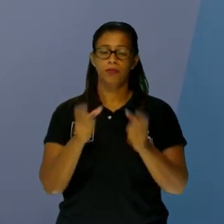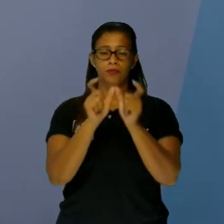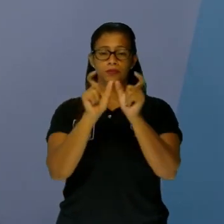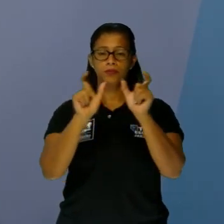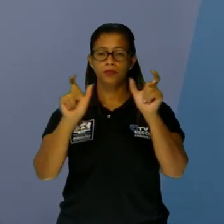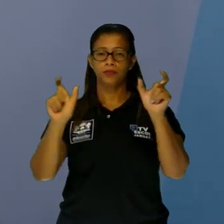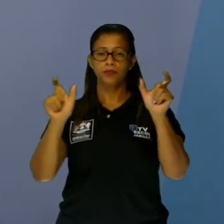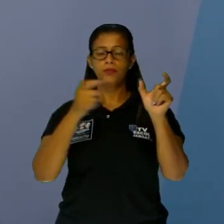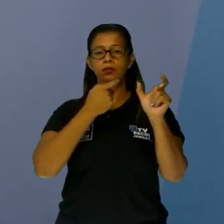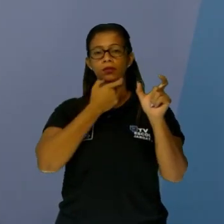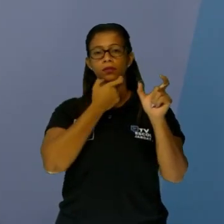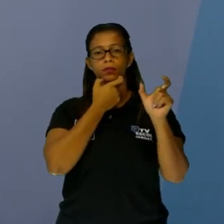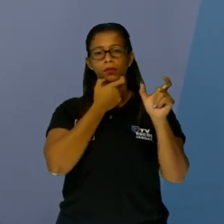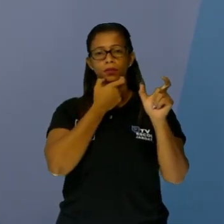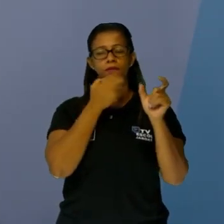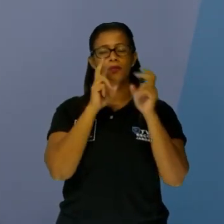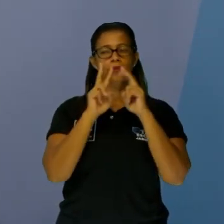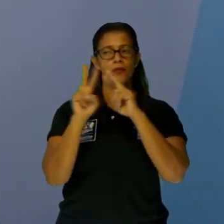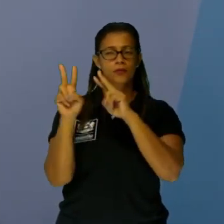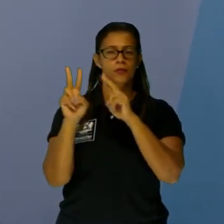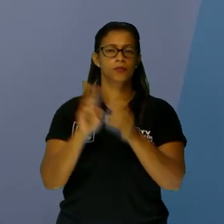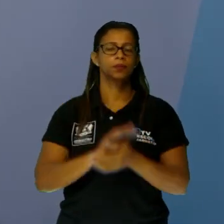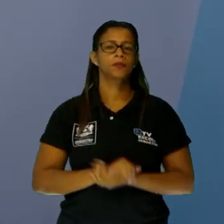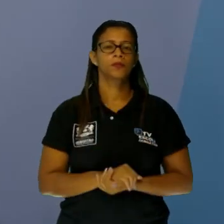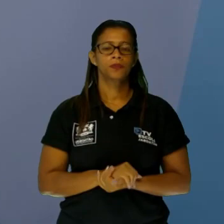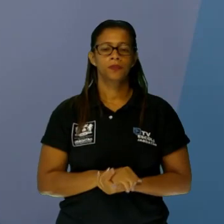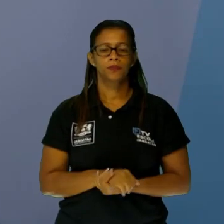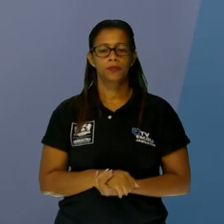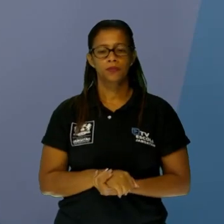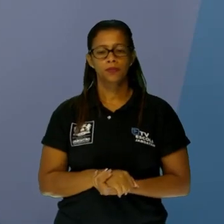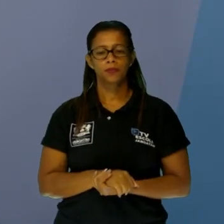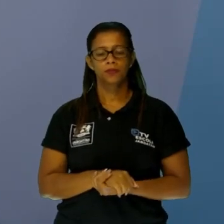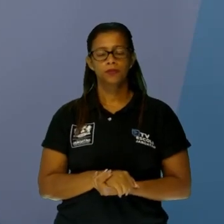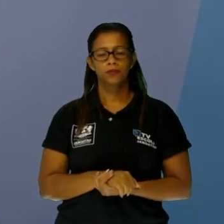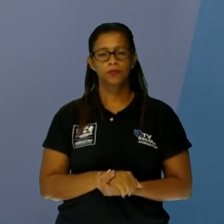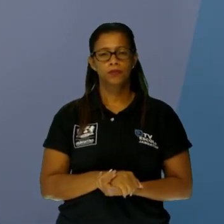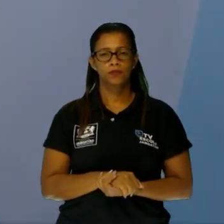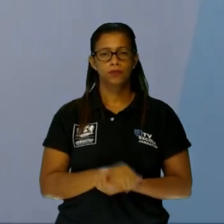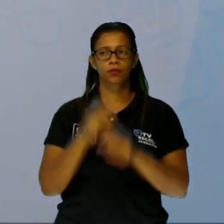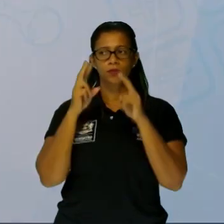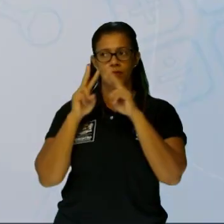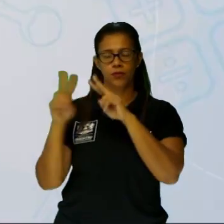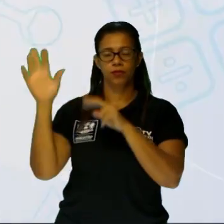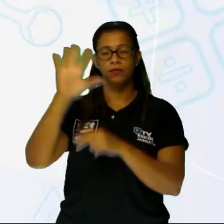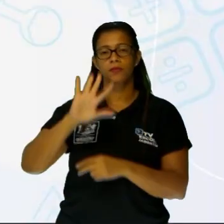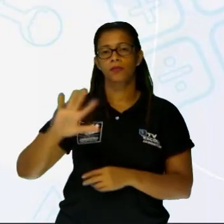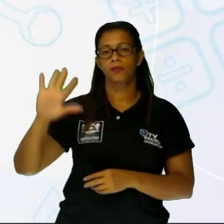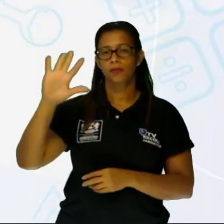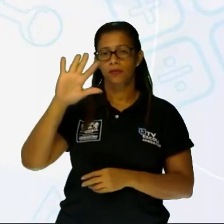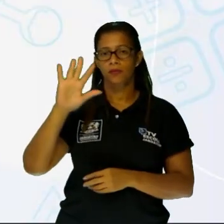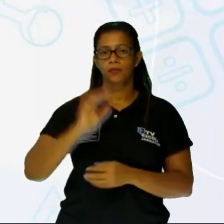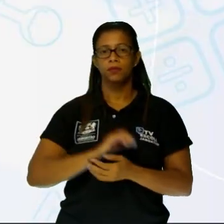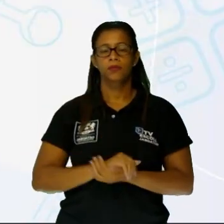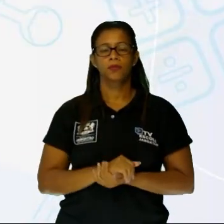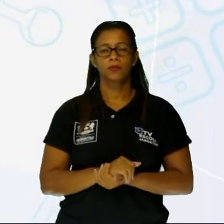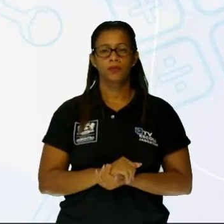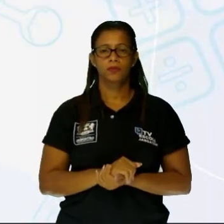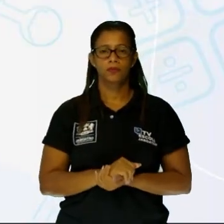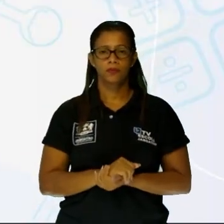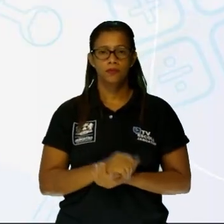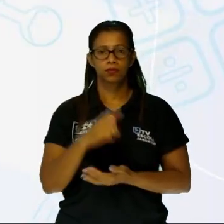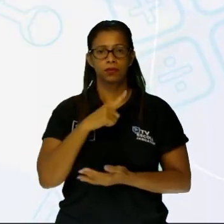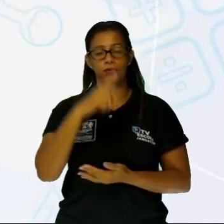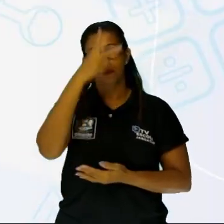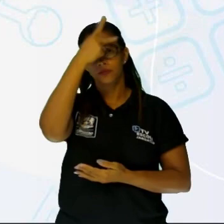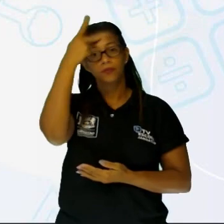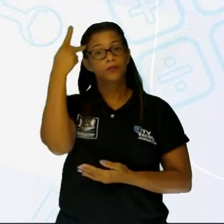should é shouldn't, certo? Dá uma olhada aí nessa próxima situação, né? eu tenho aí uma pessoa que ela